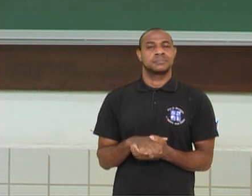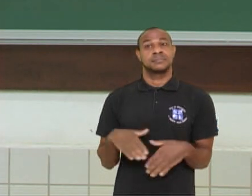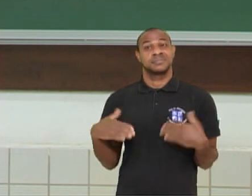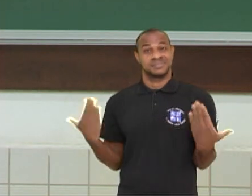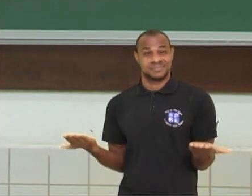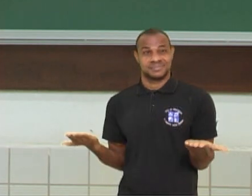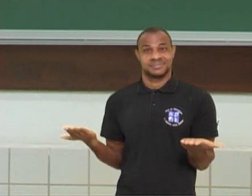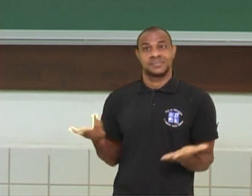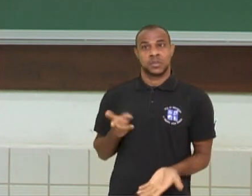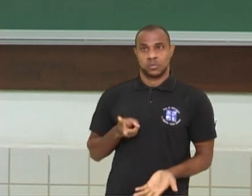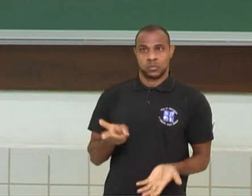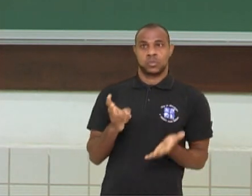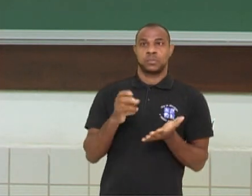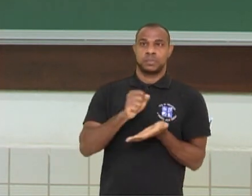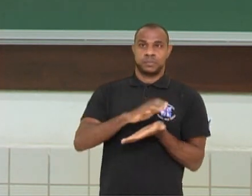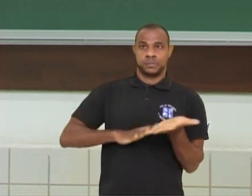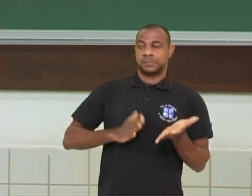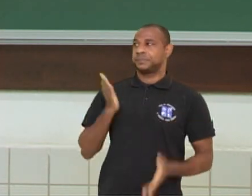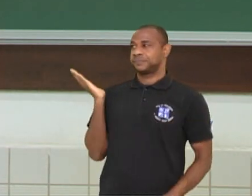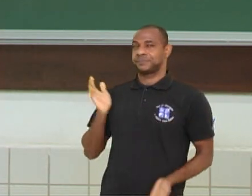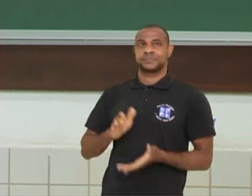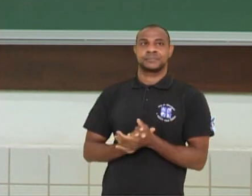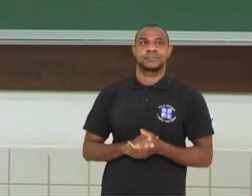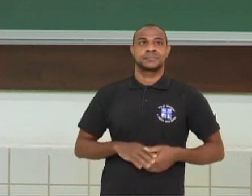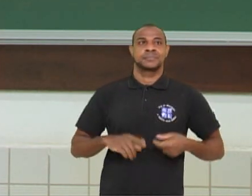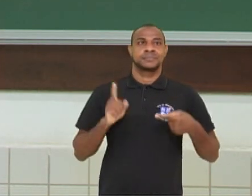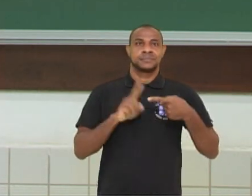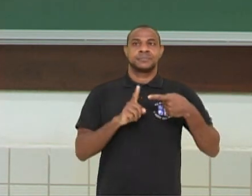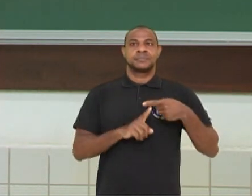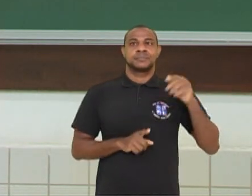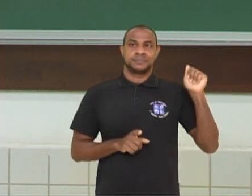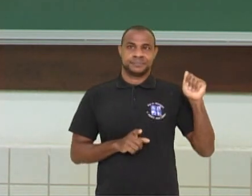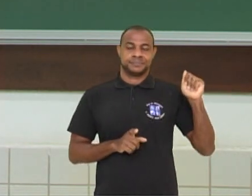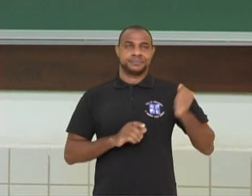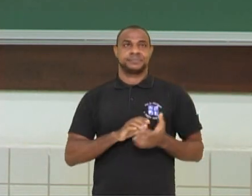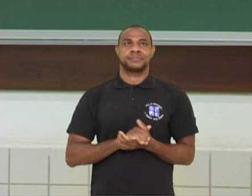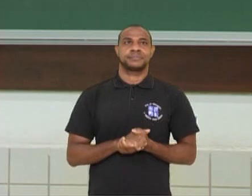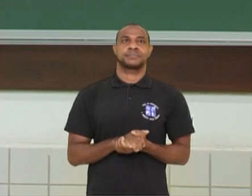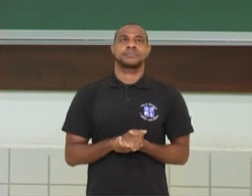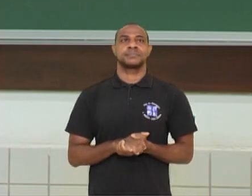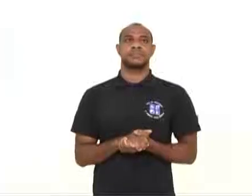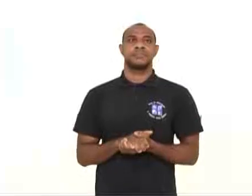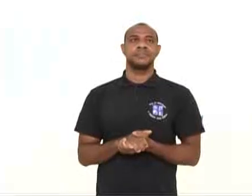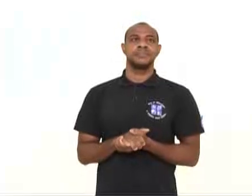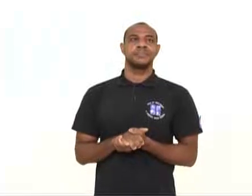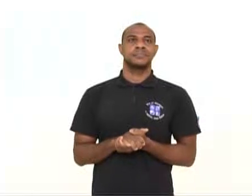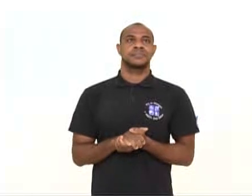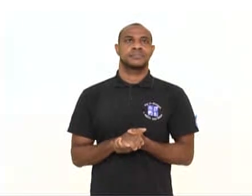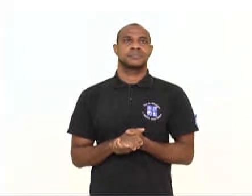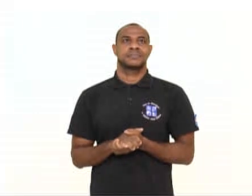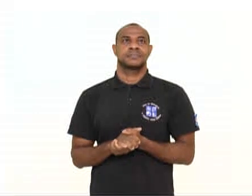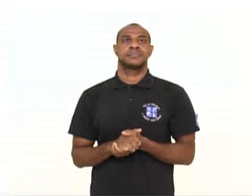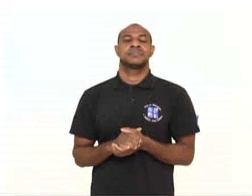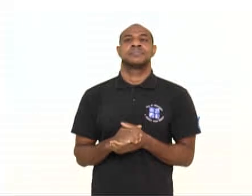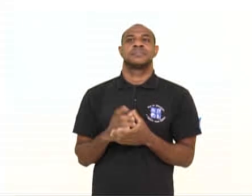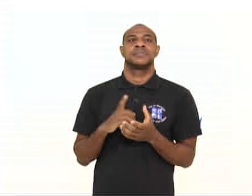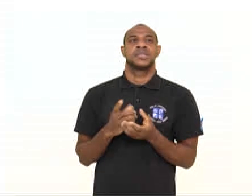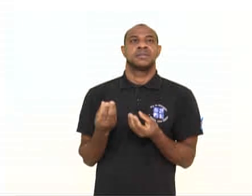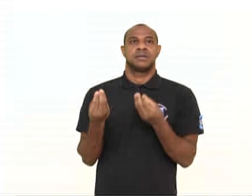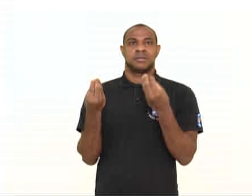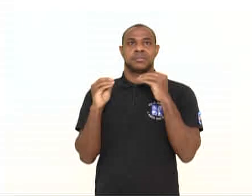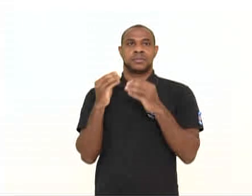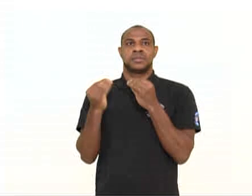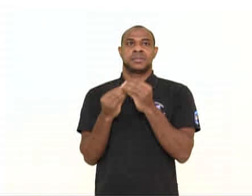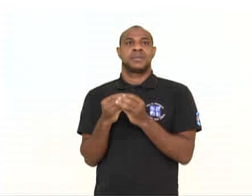Então, galera, continuando o nosso exercício, a primeira questão. Flying kites is a pastime in Europe. It's false. Porque no nosso texto ele